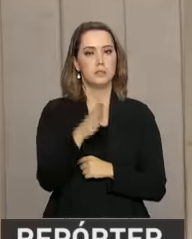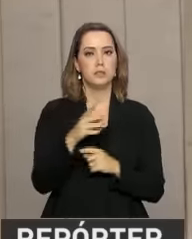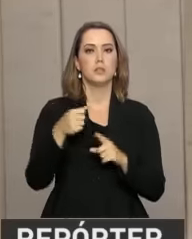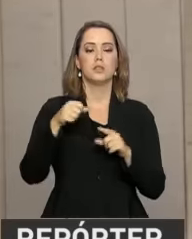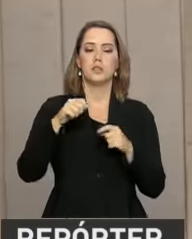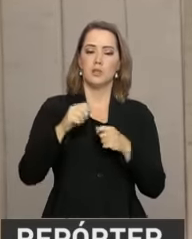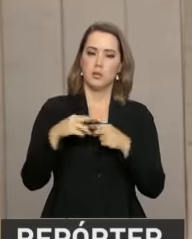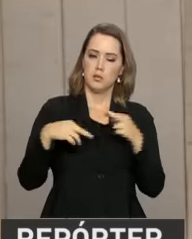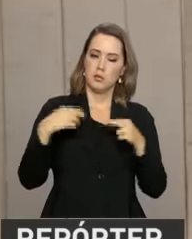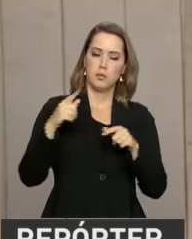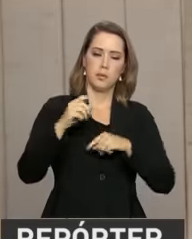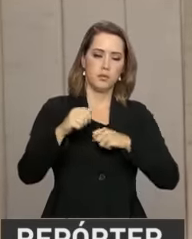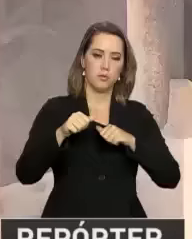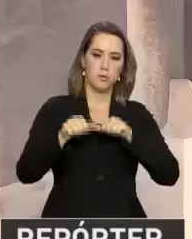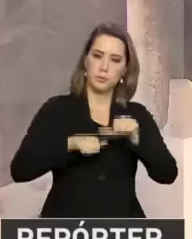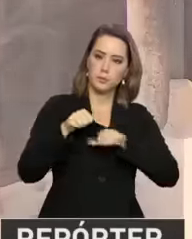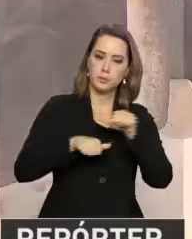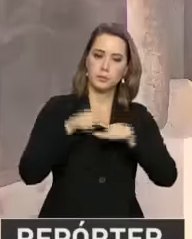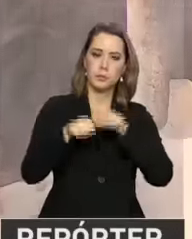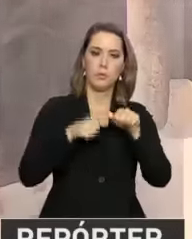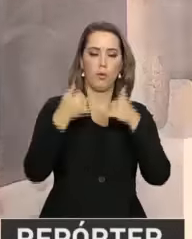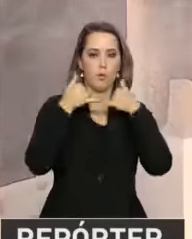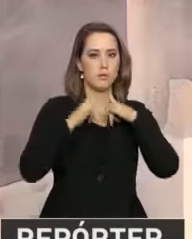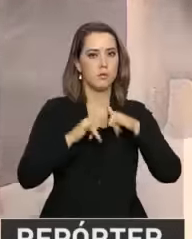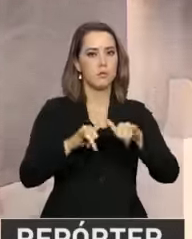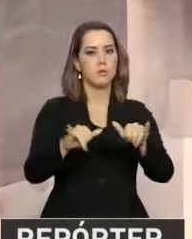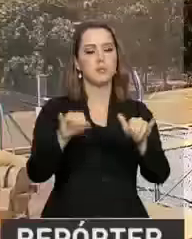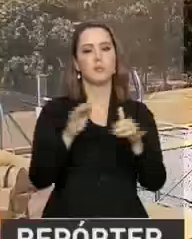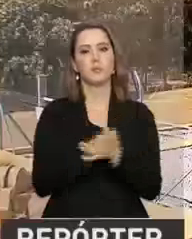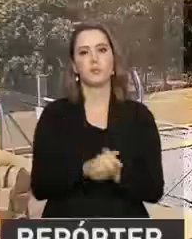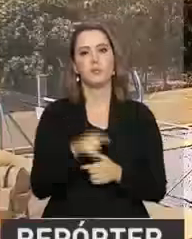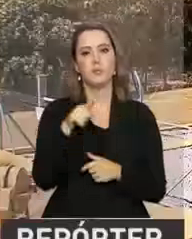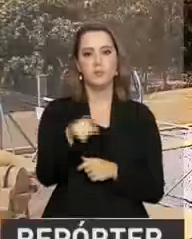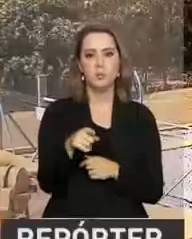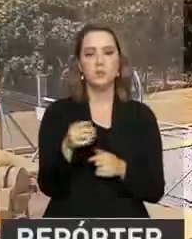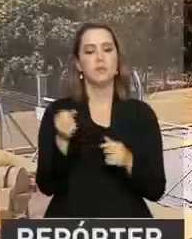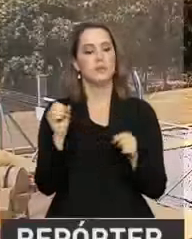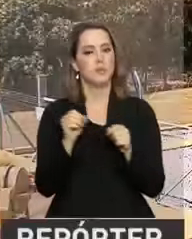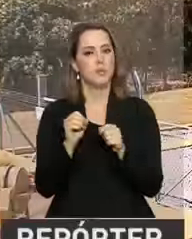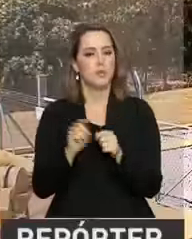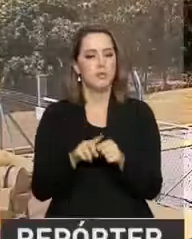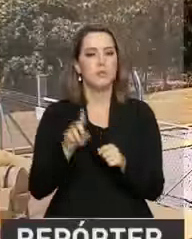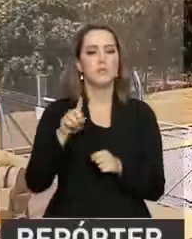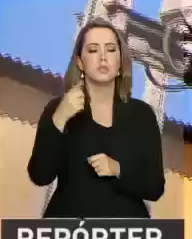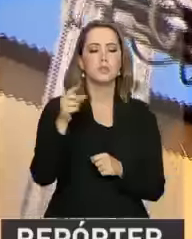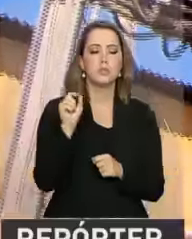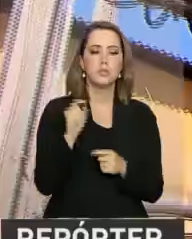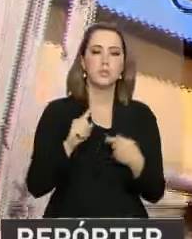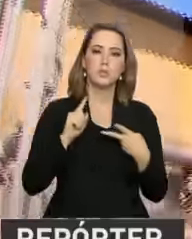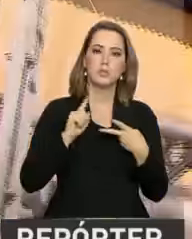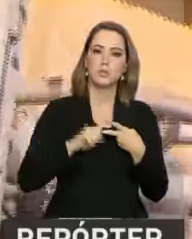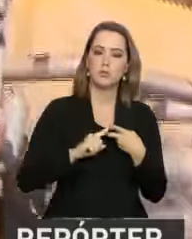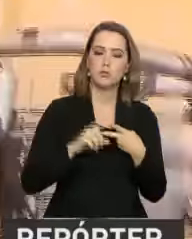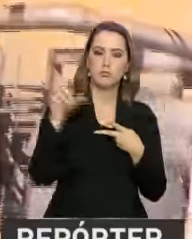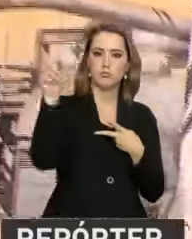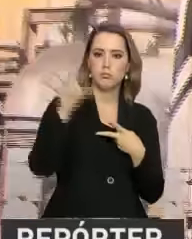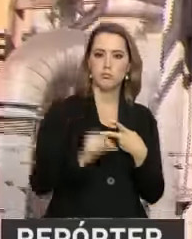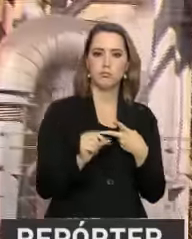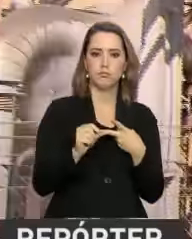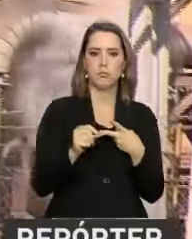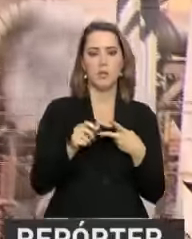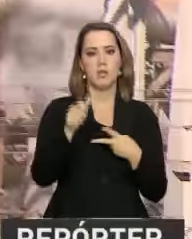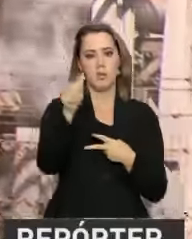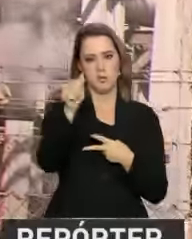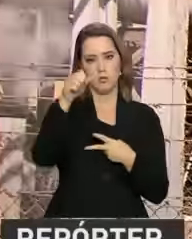e de açúcar e álcool entre as vantagens da produção de energia renovável tá a baixa emissão de gases que